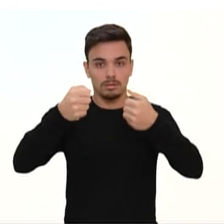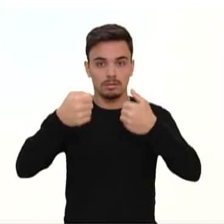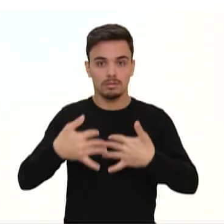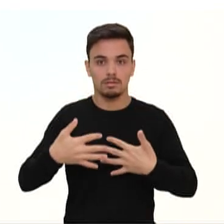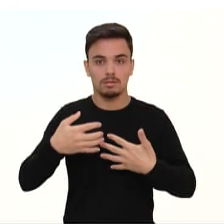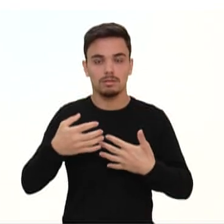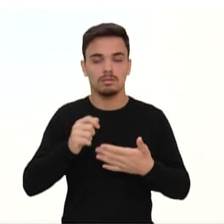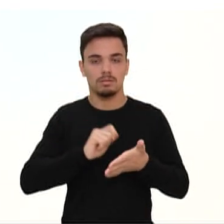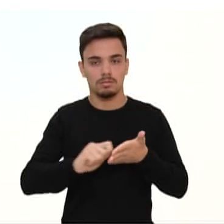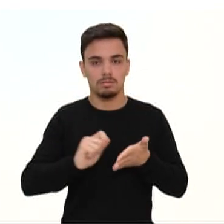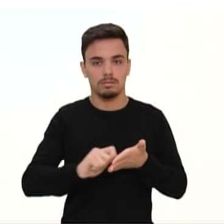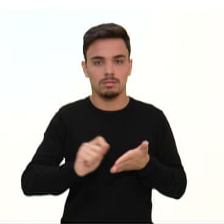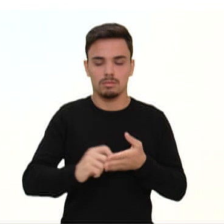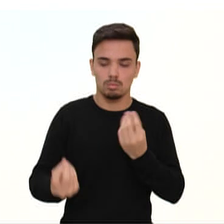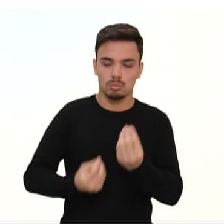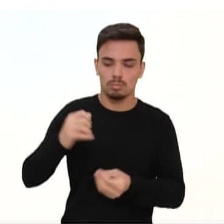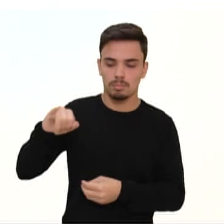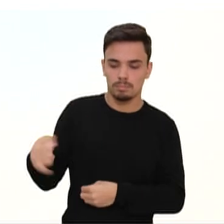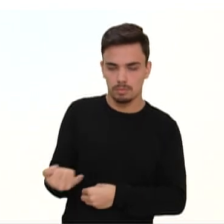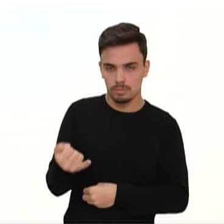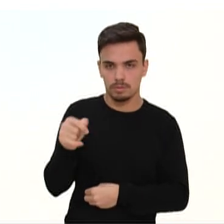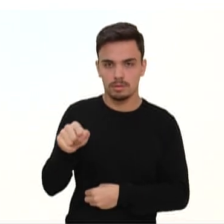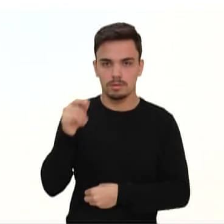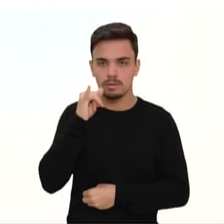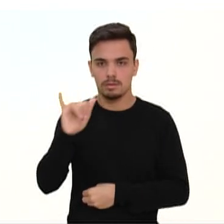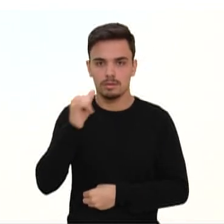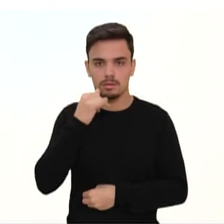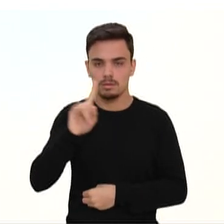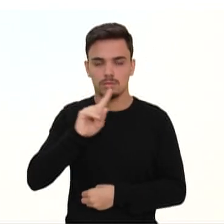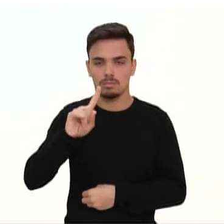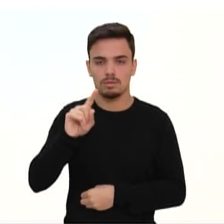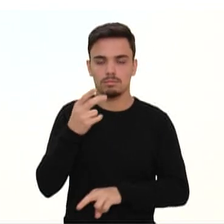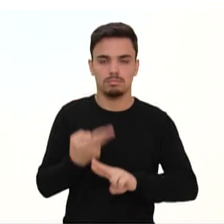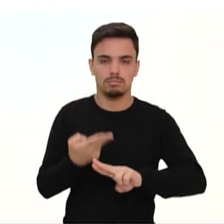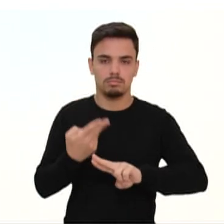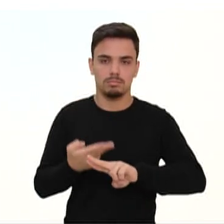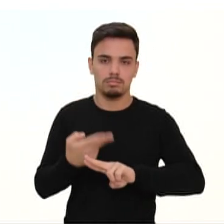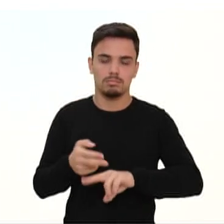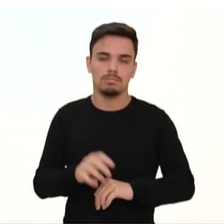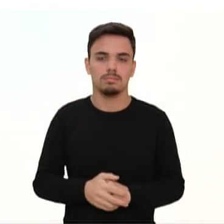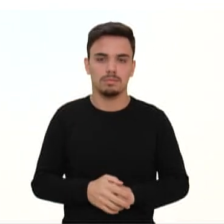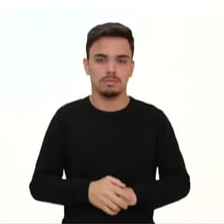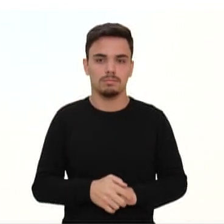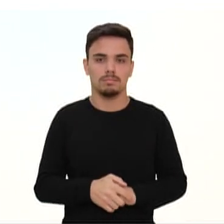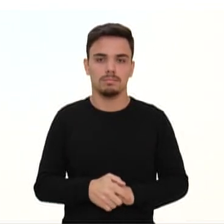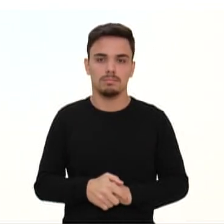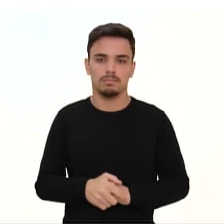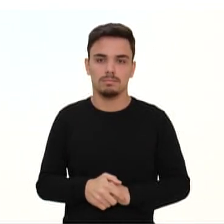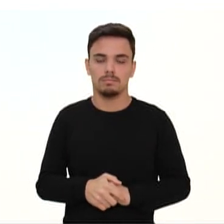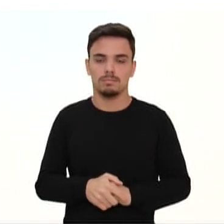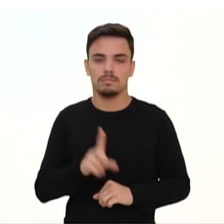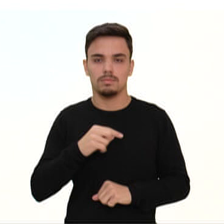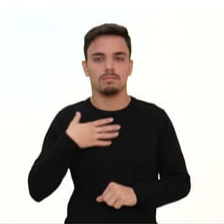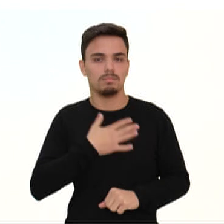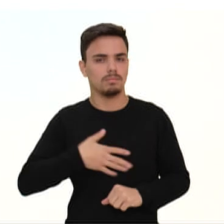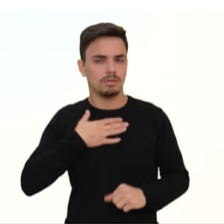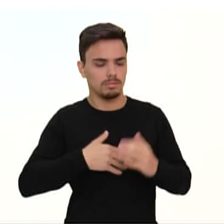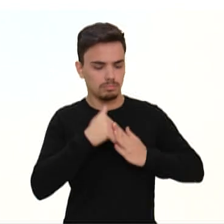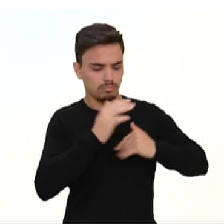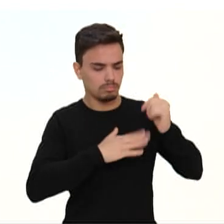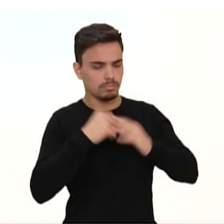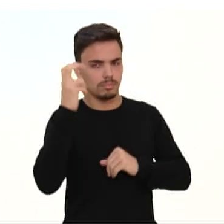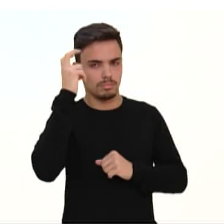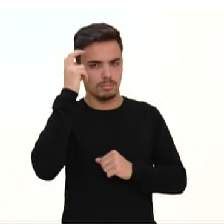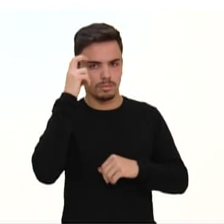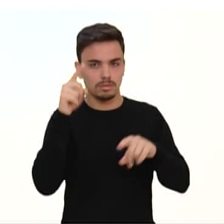sublimação como um modo de aproveitar essa energia que não é utilizada, que seria um prazer em construir a cultura, no